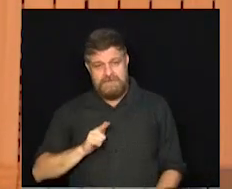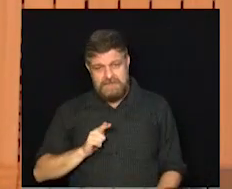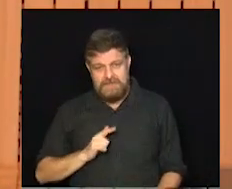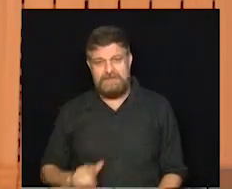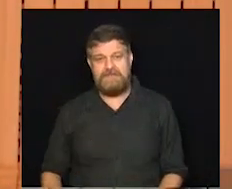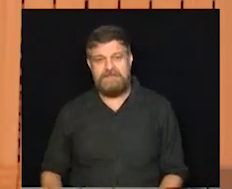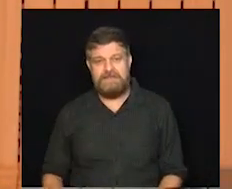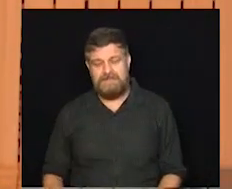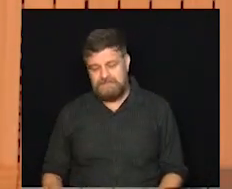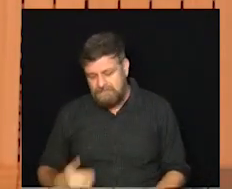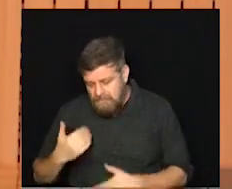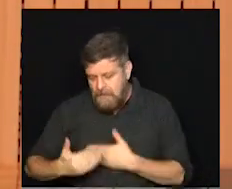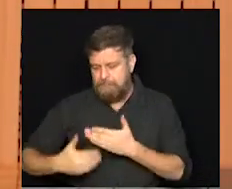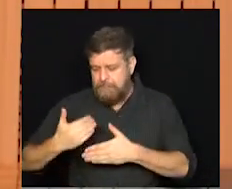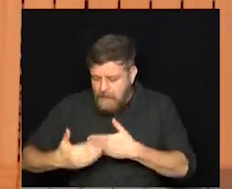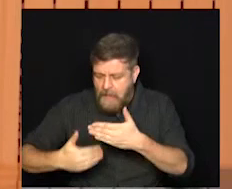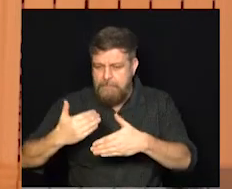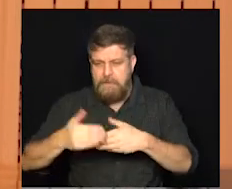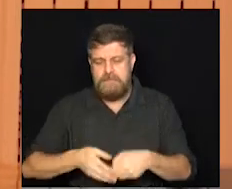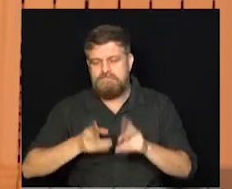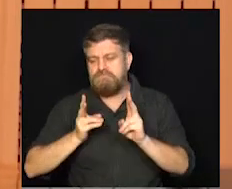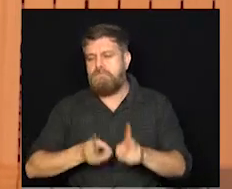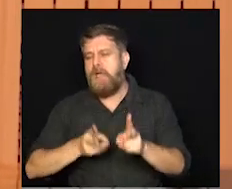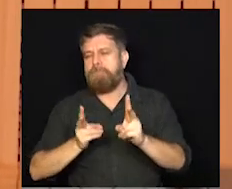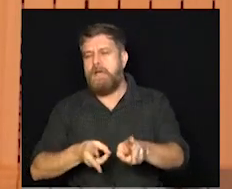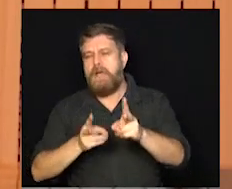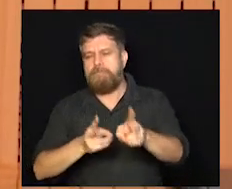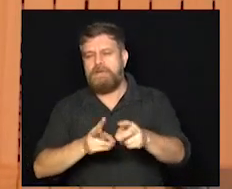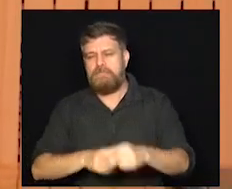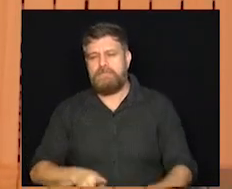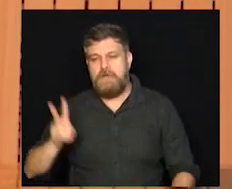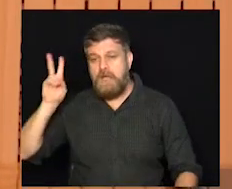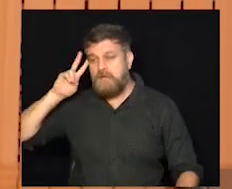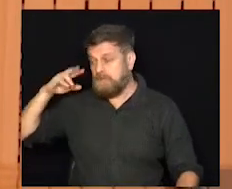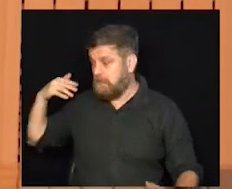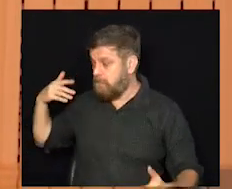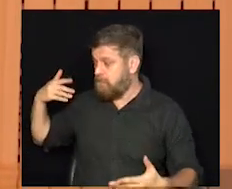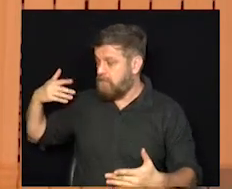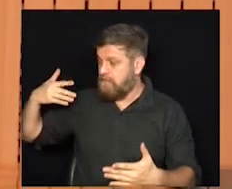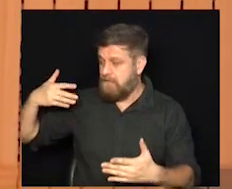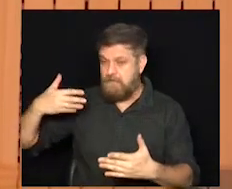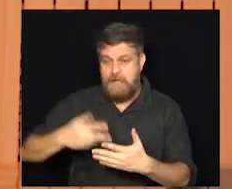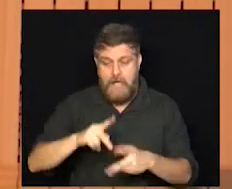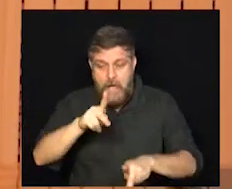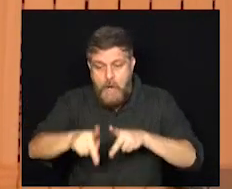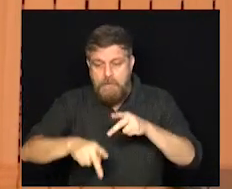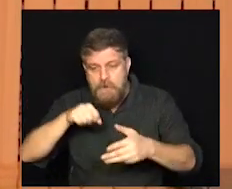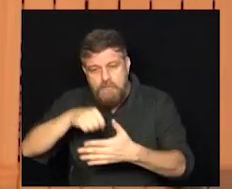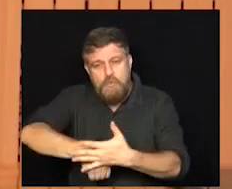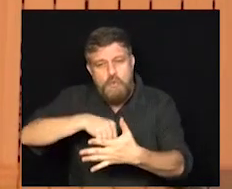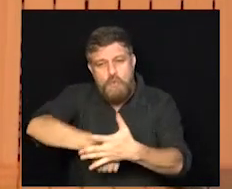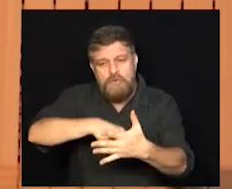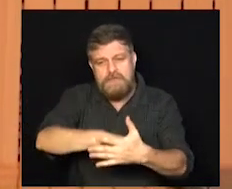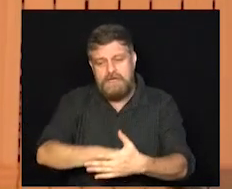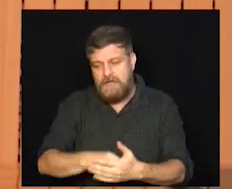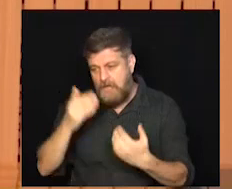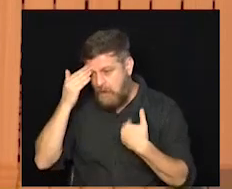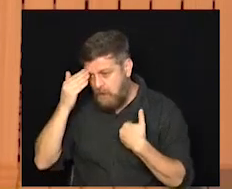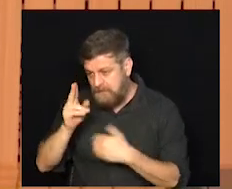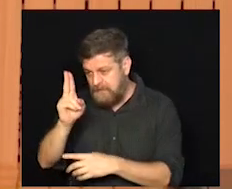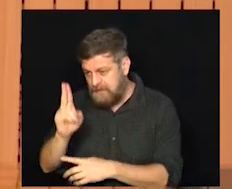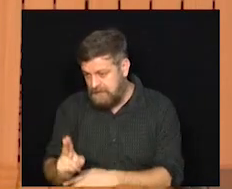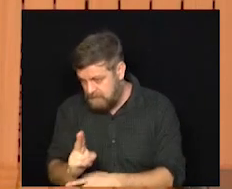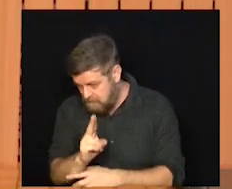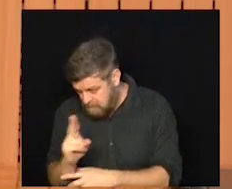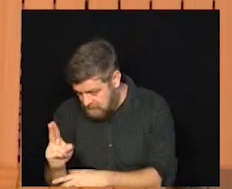dá frutos e continua presente na luta do povo. Muito obrigado, Padre André. Eu